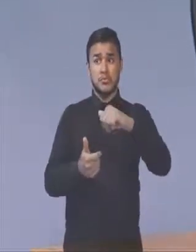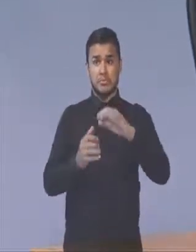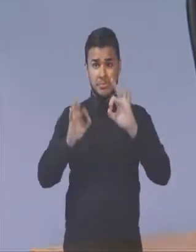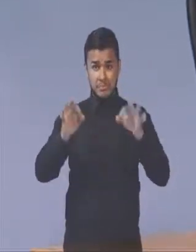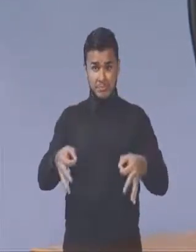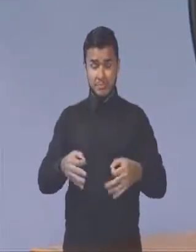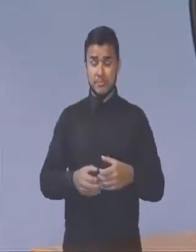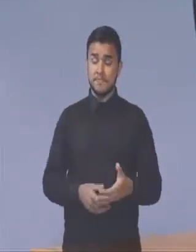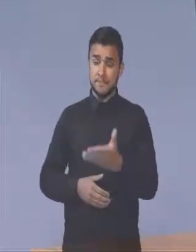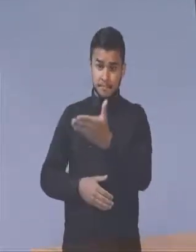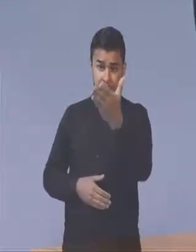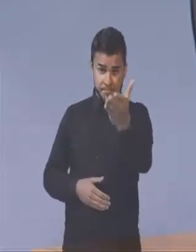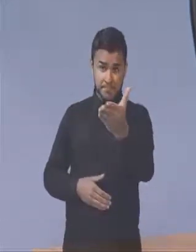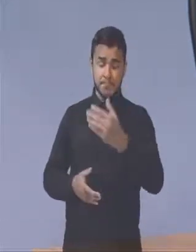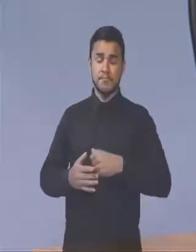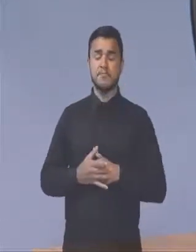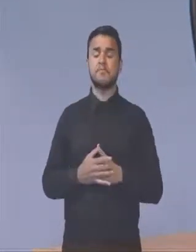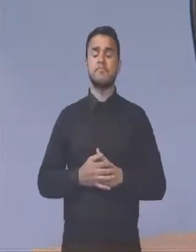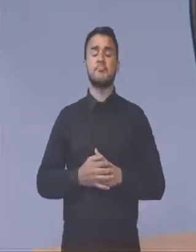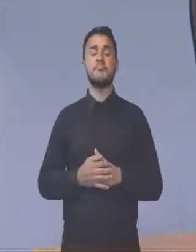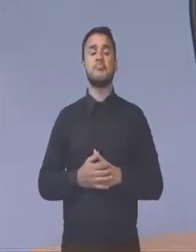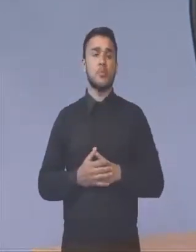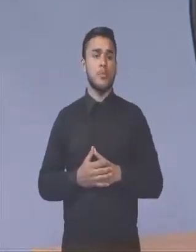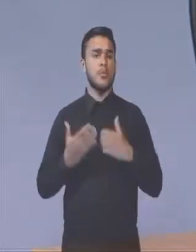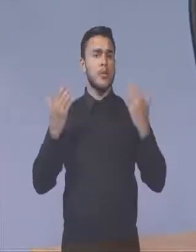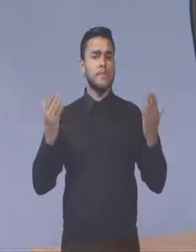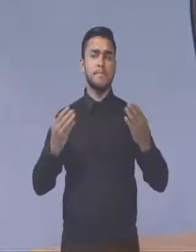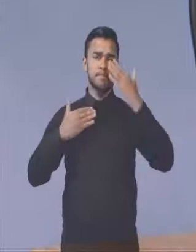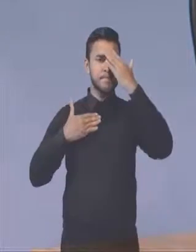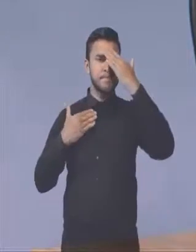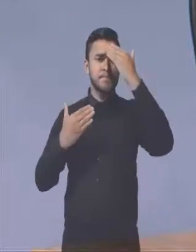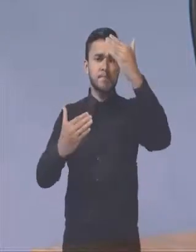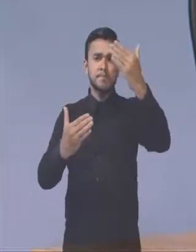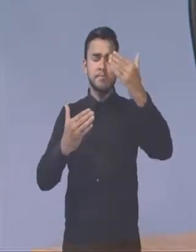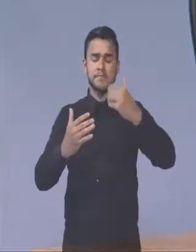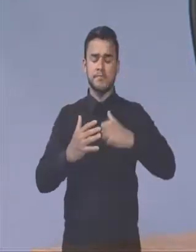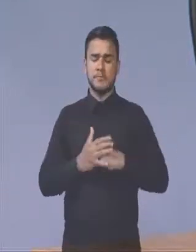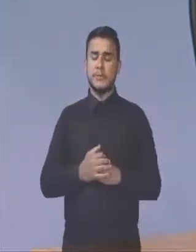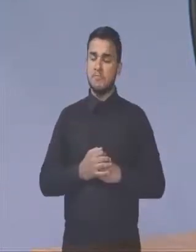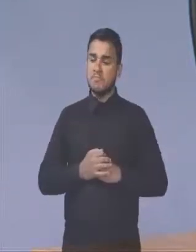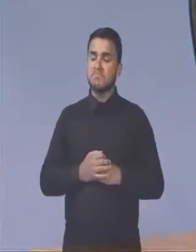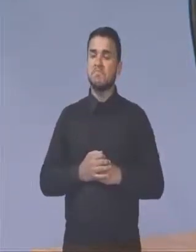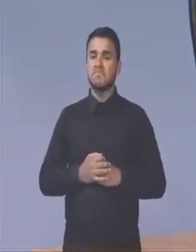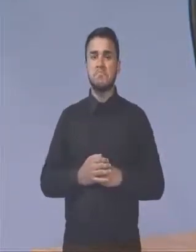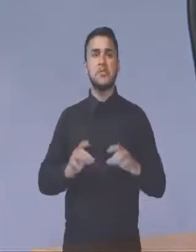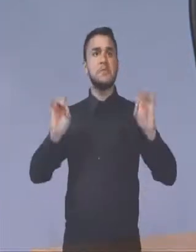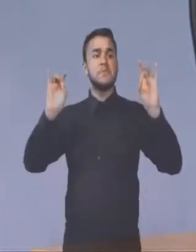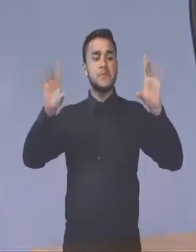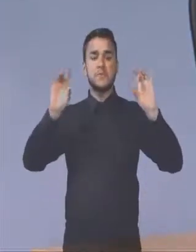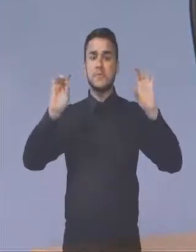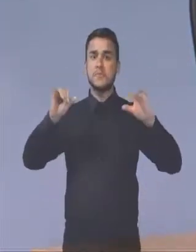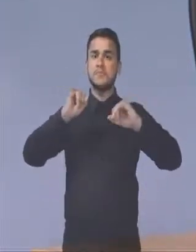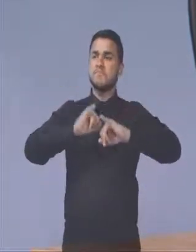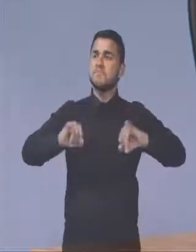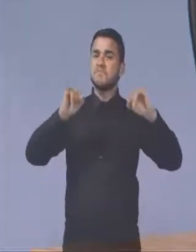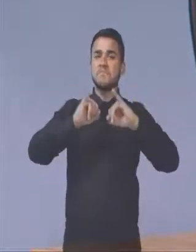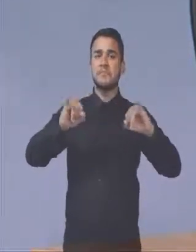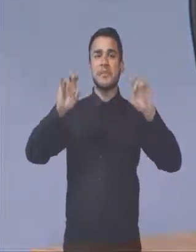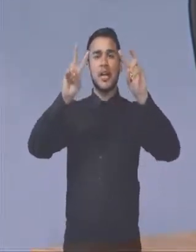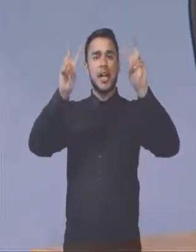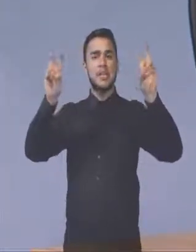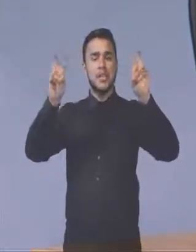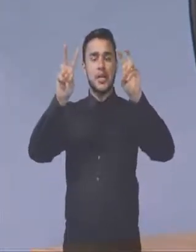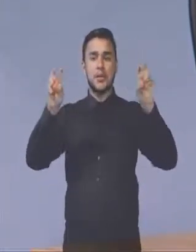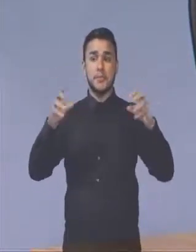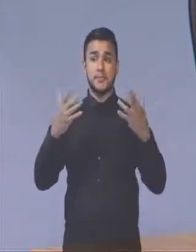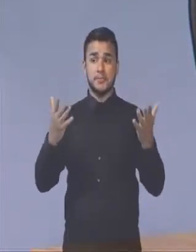Ok. Mais uma vez, obrigado por participar. E esse tema, assim, é fabuloso, né? Instigante, né? Com certeza essa mesa,